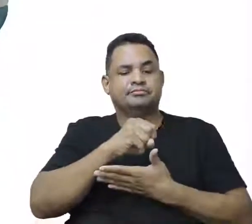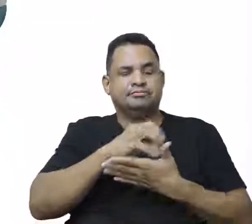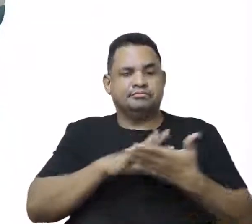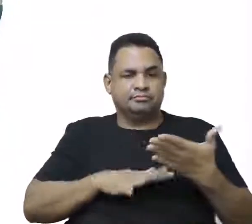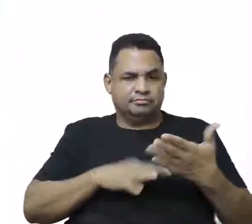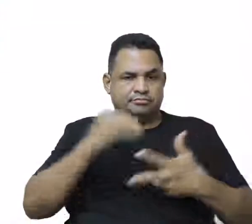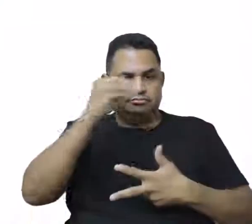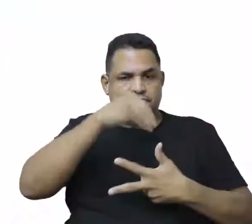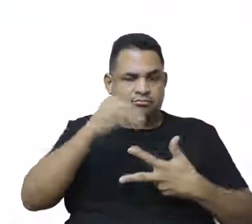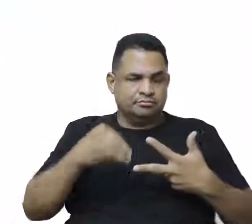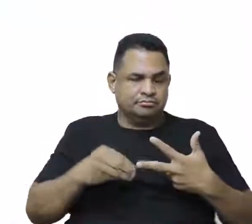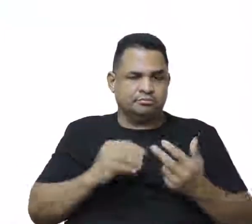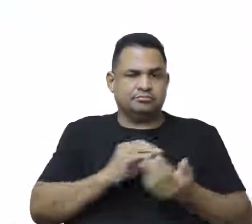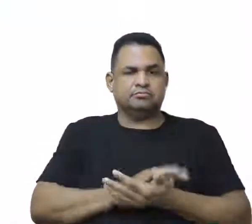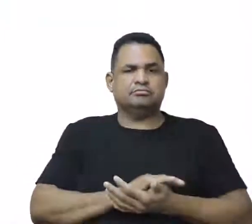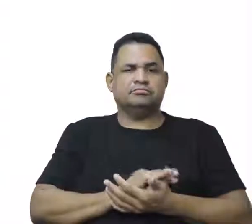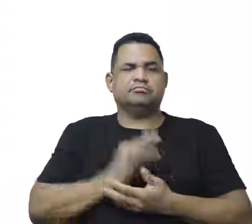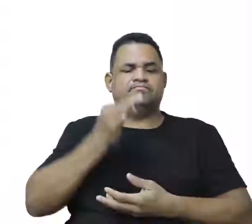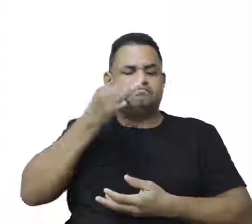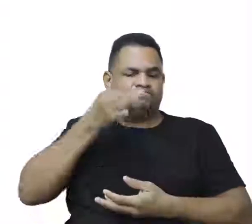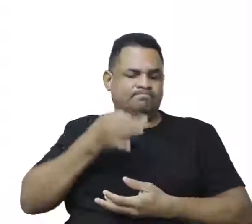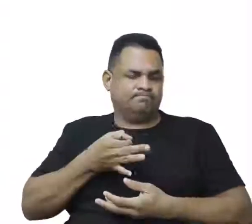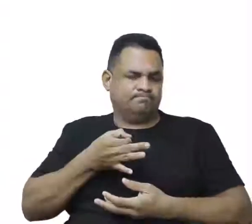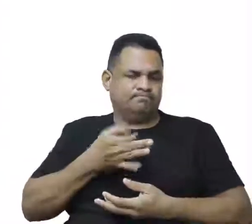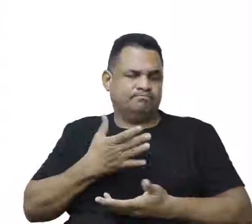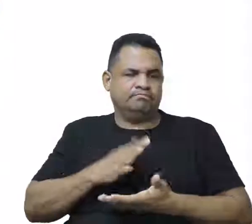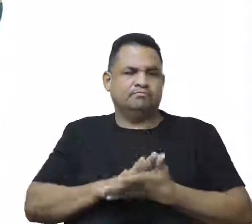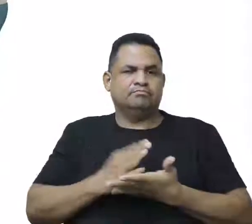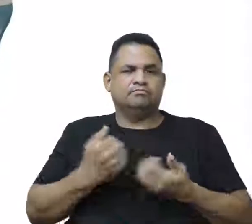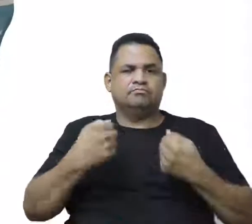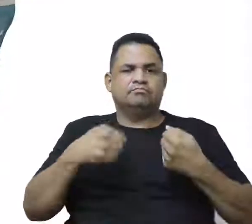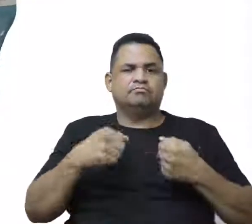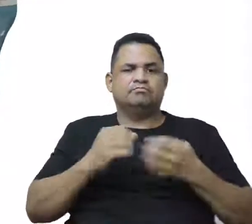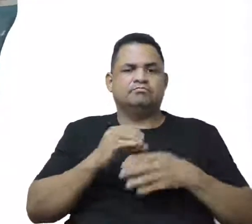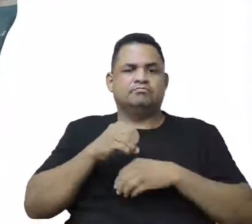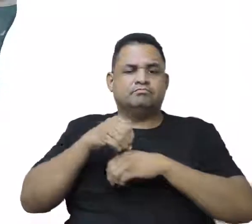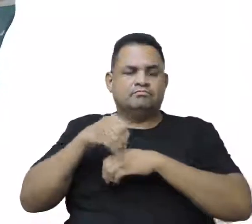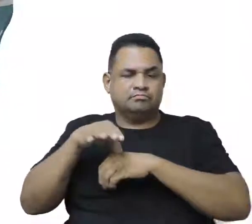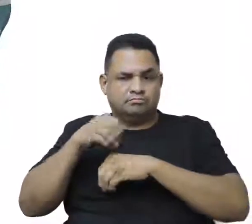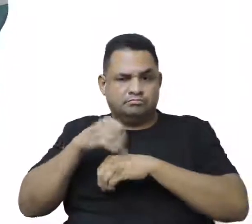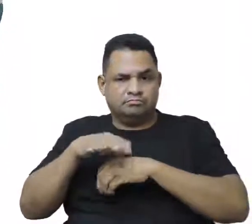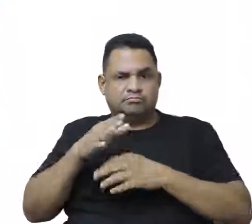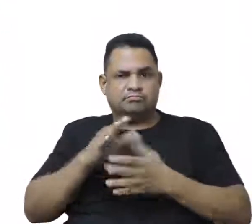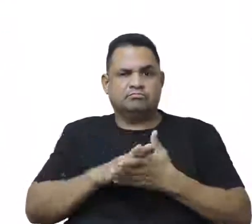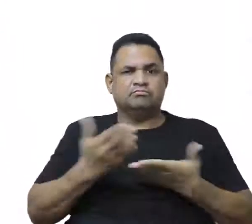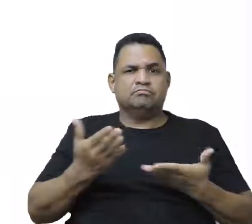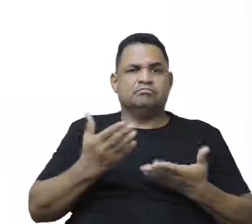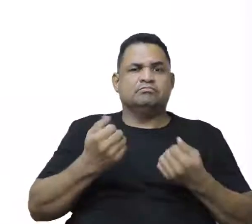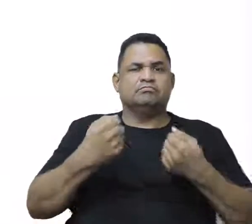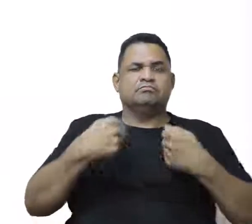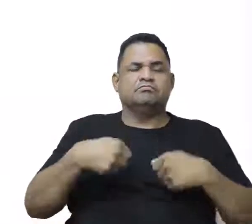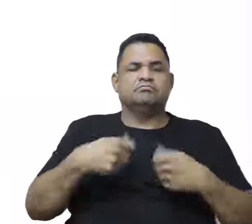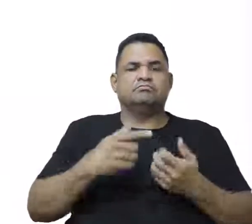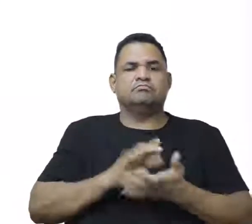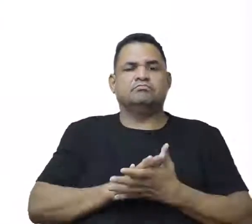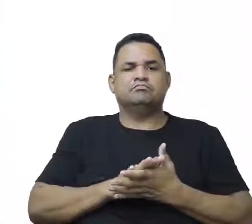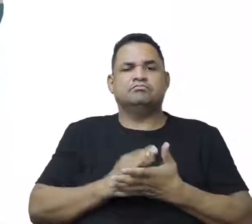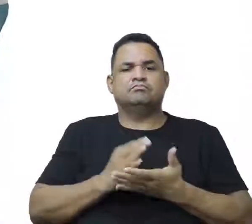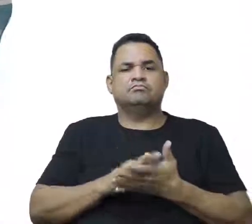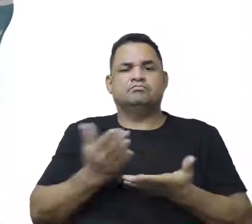Enem. E uma questão exatamente do Enem para a gente poder dar dica para você, para a gente poder trabalhar